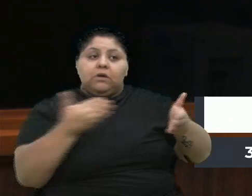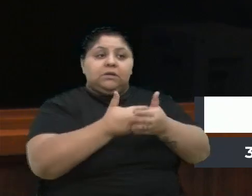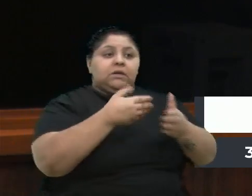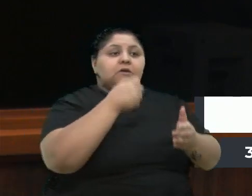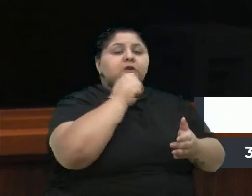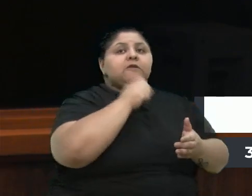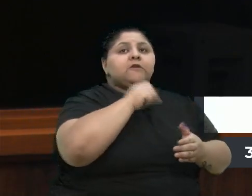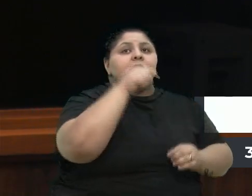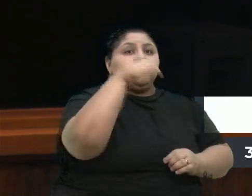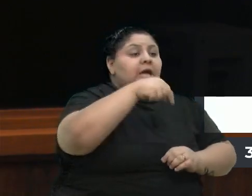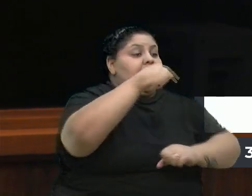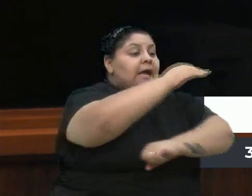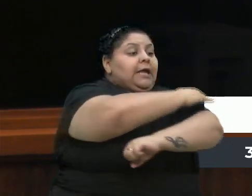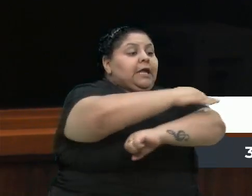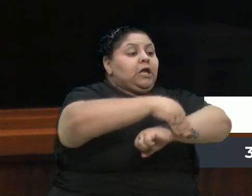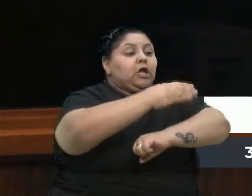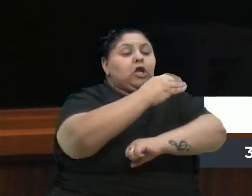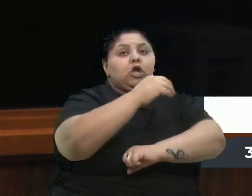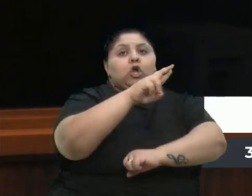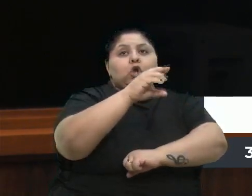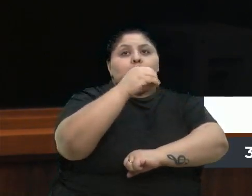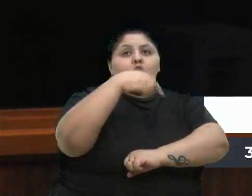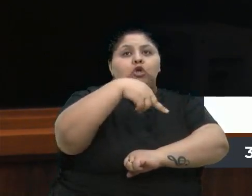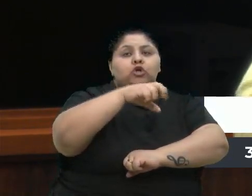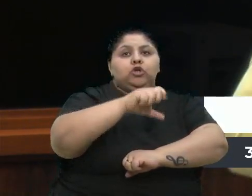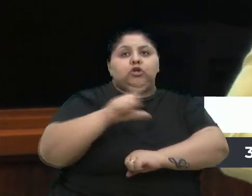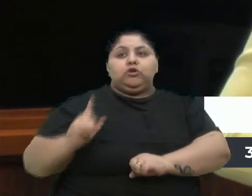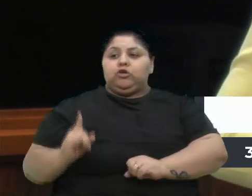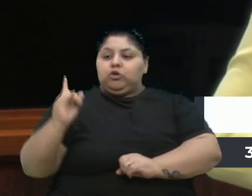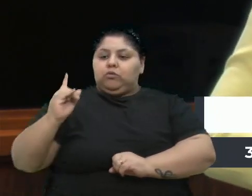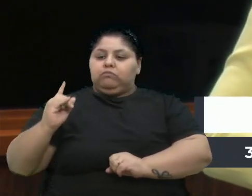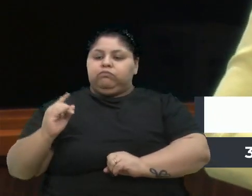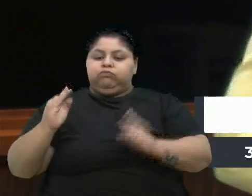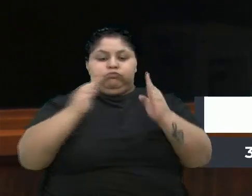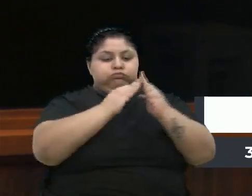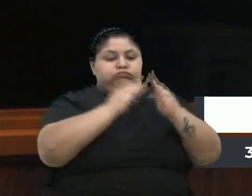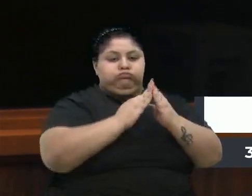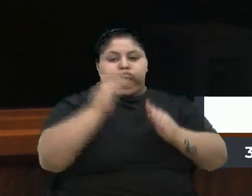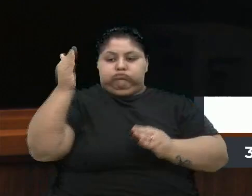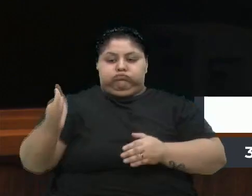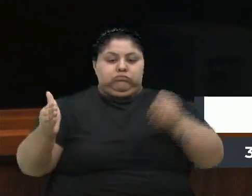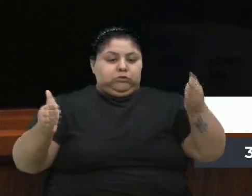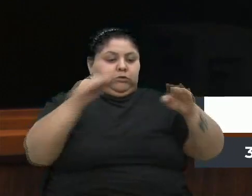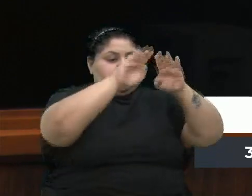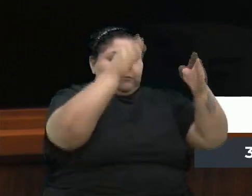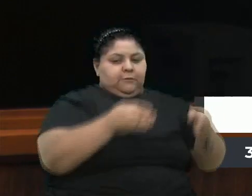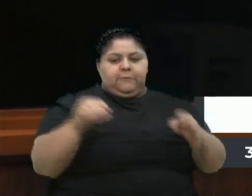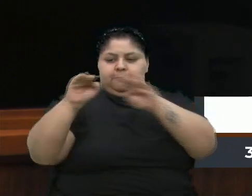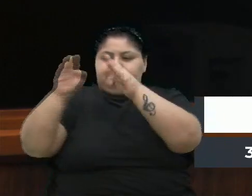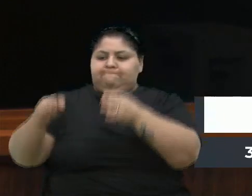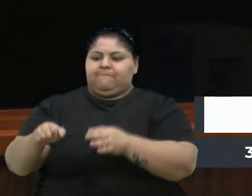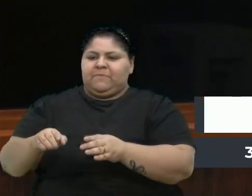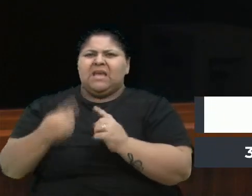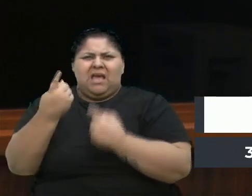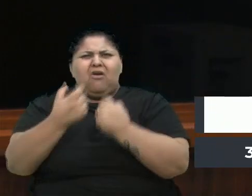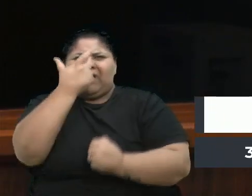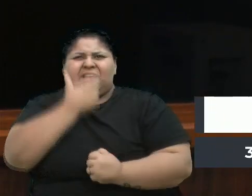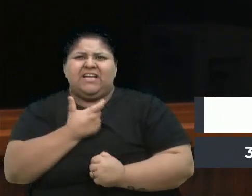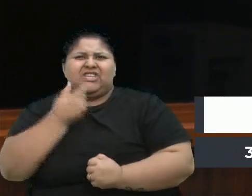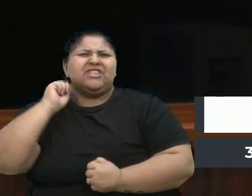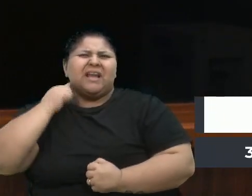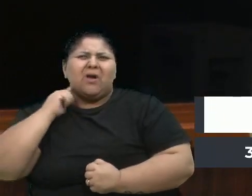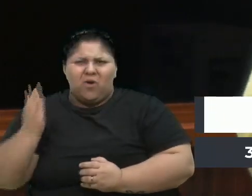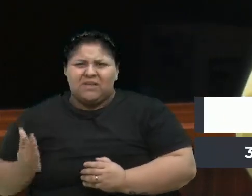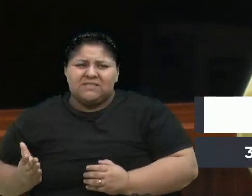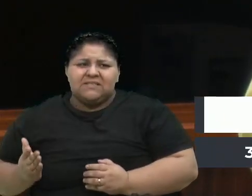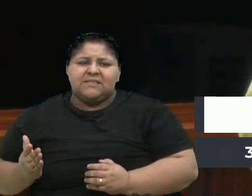aqui na Coronel Flores, morando entre 2 containers. Alguém acha que ela gosta de morar lá?